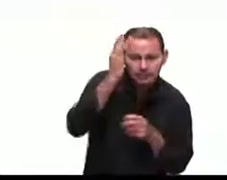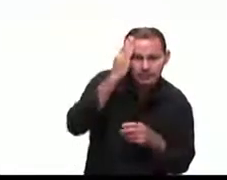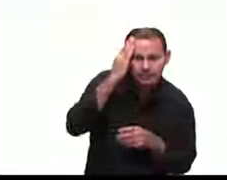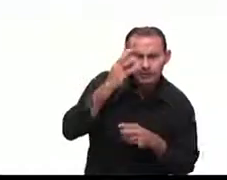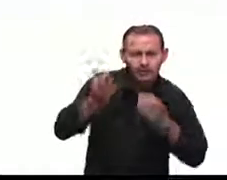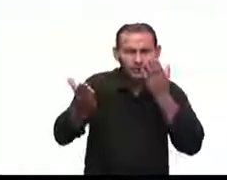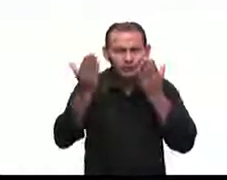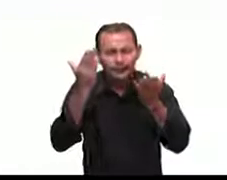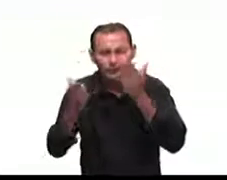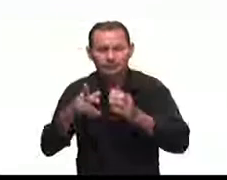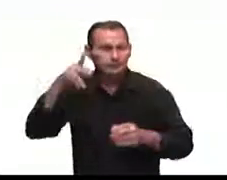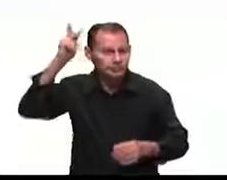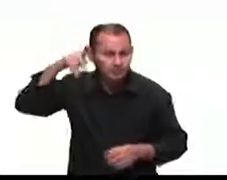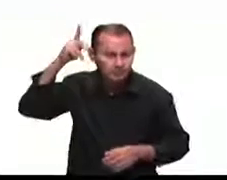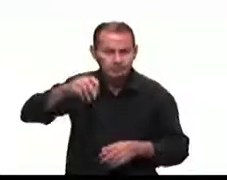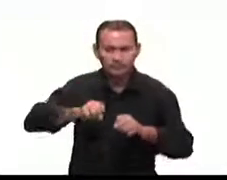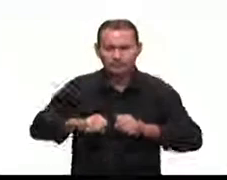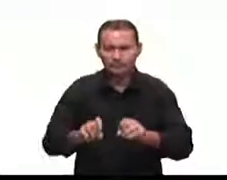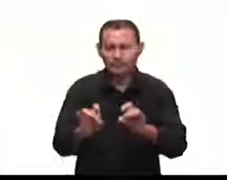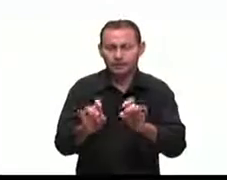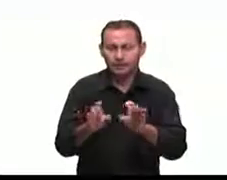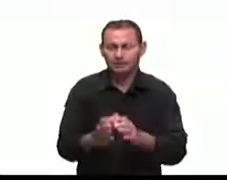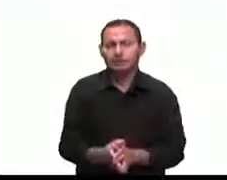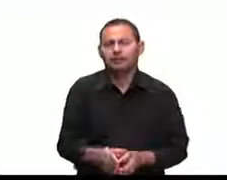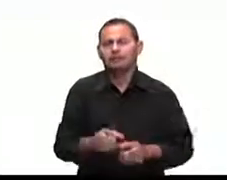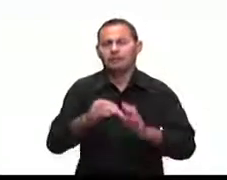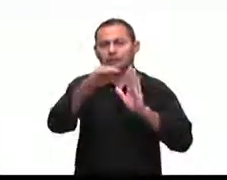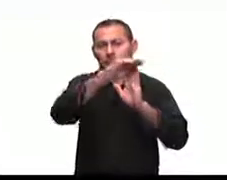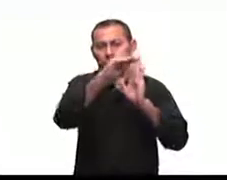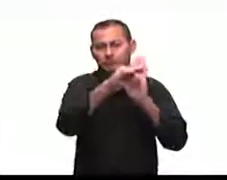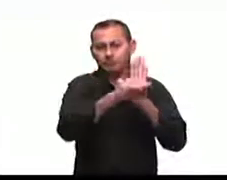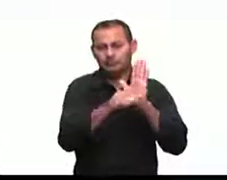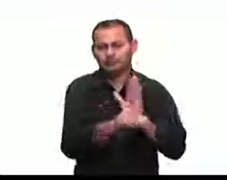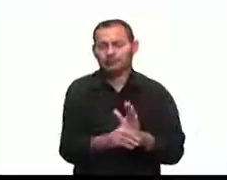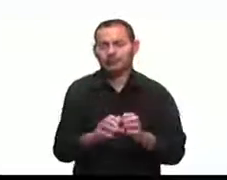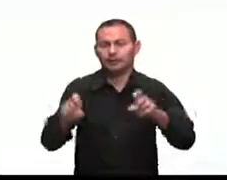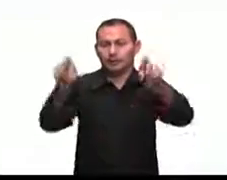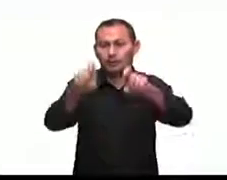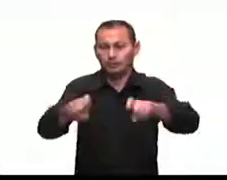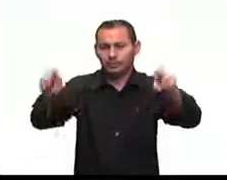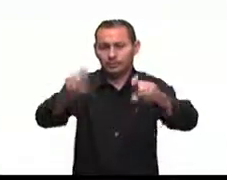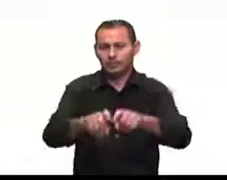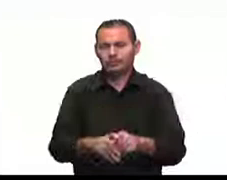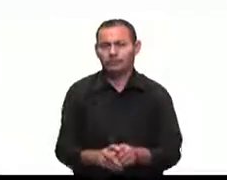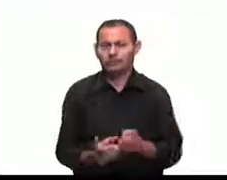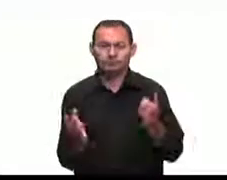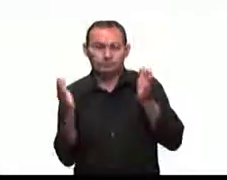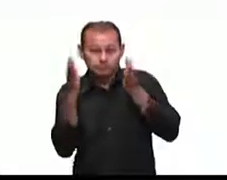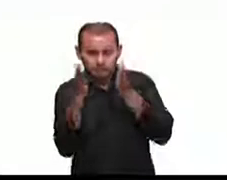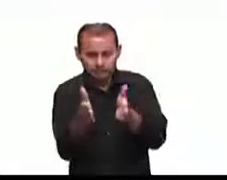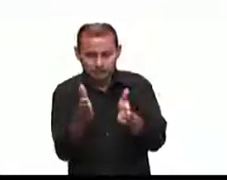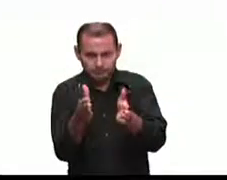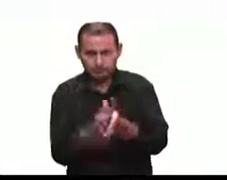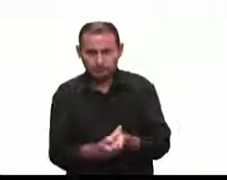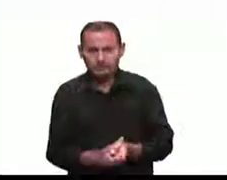e avaliar o potencial de mercado de um programa de computadores voltada